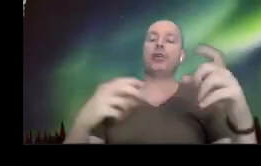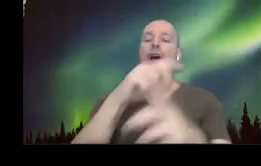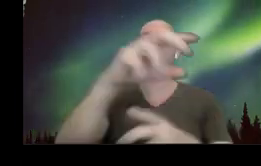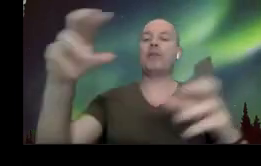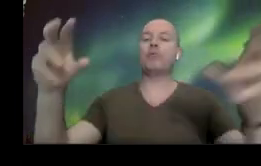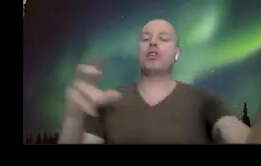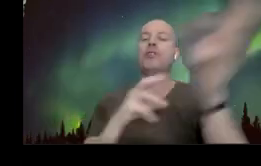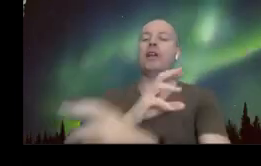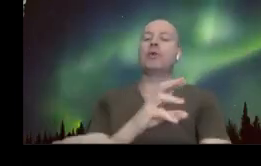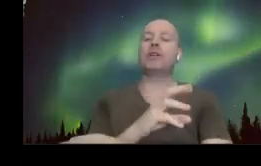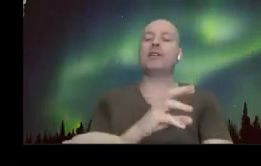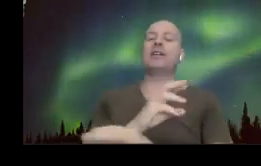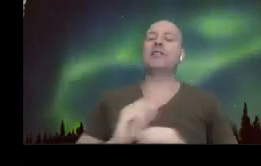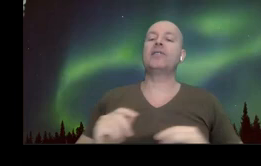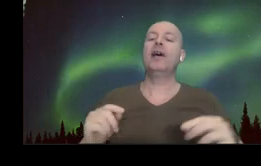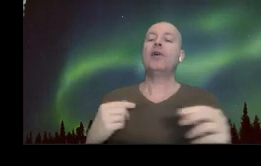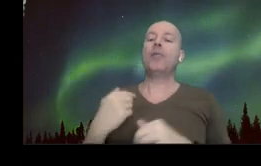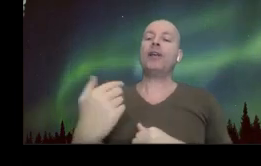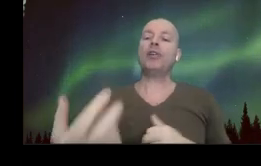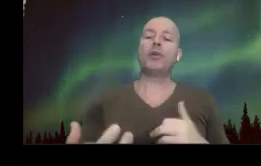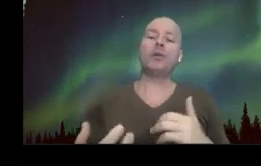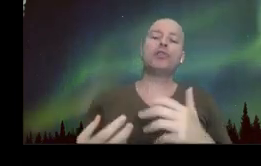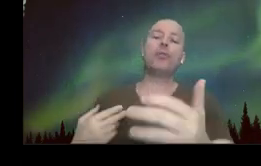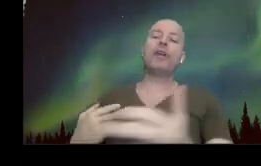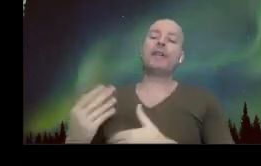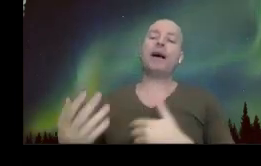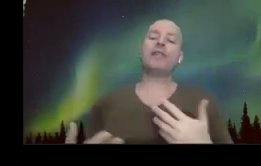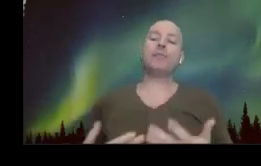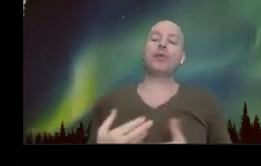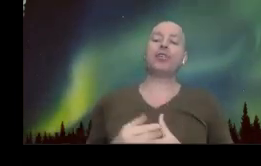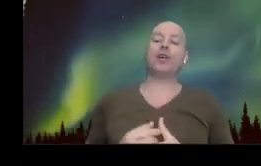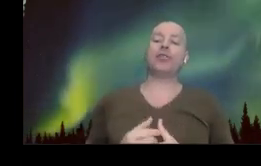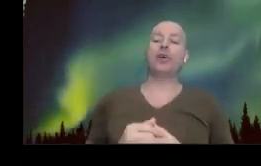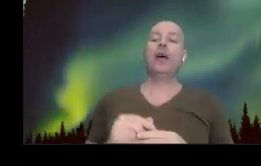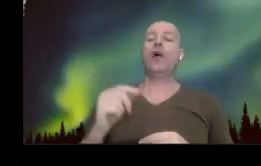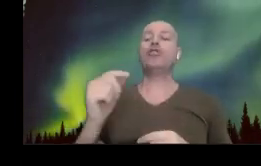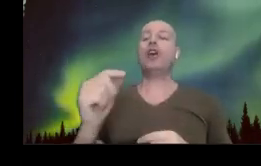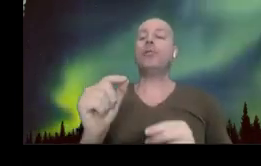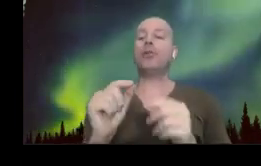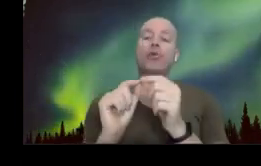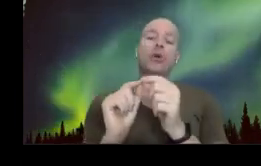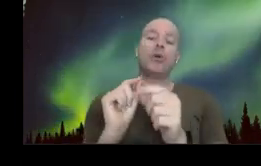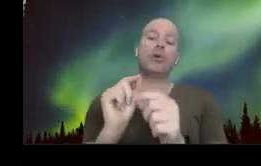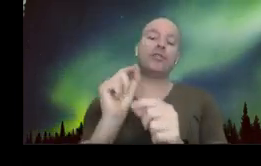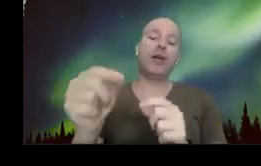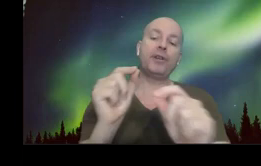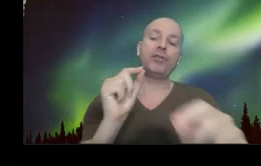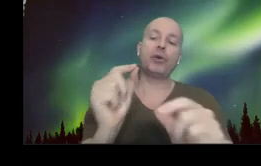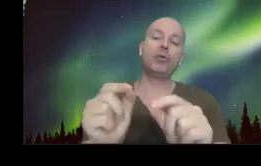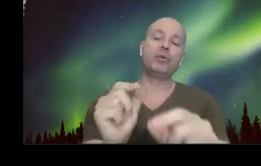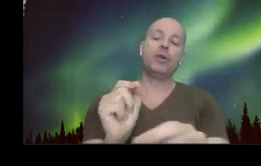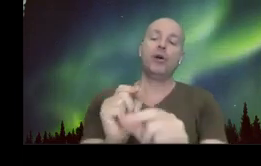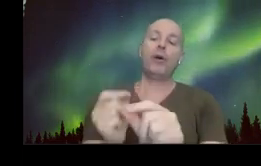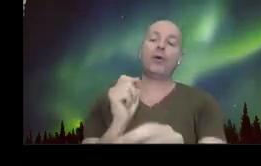conectividade funcional para utilizar todas elas. Como é que nós podemos aumentar esse processo? Onde é que eu posso colocar um